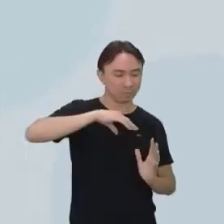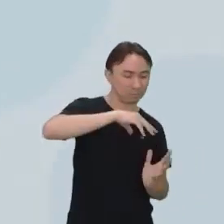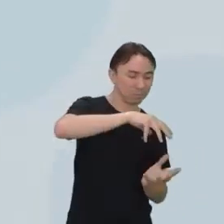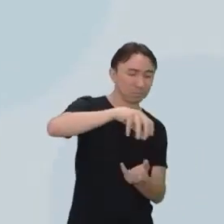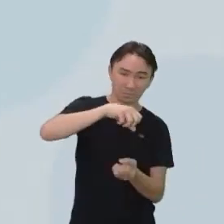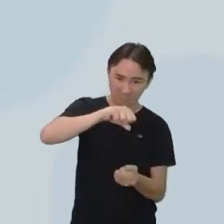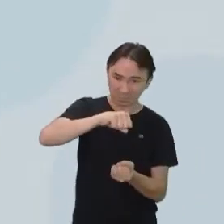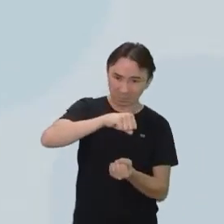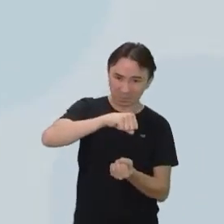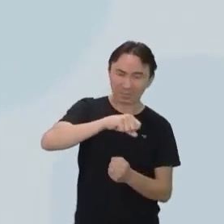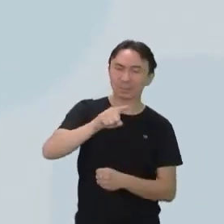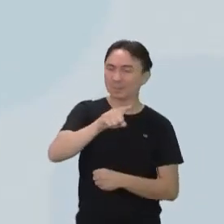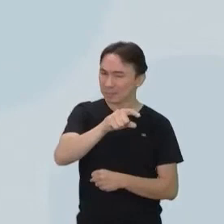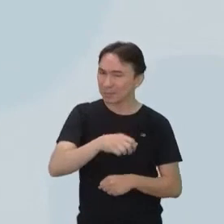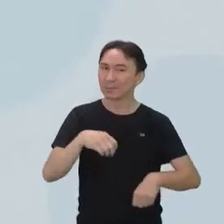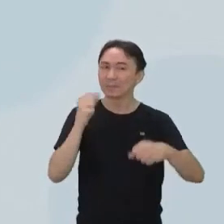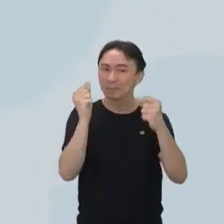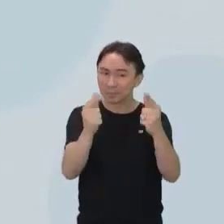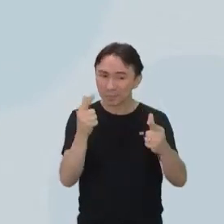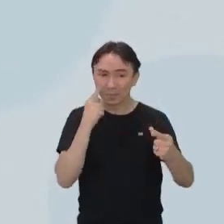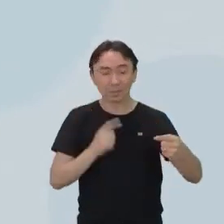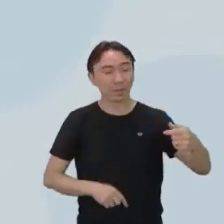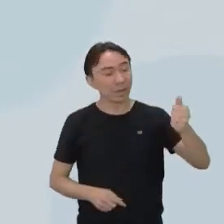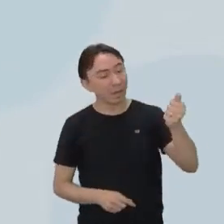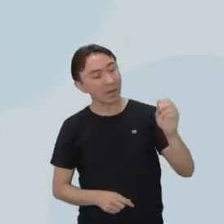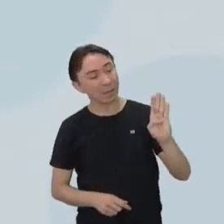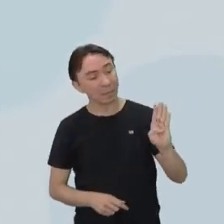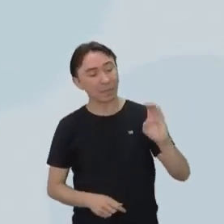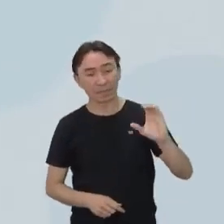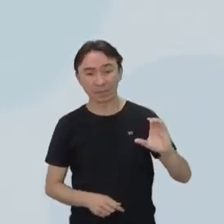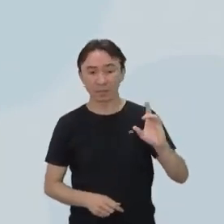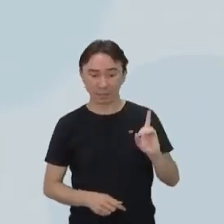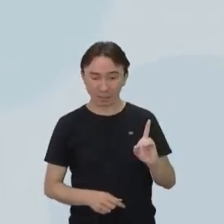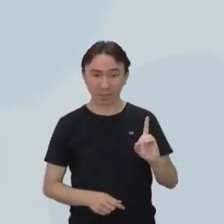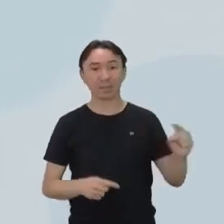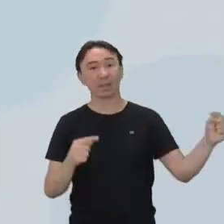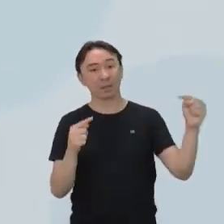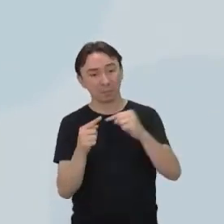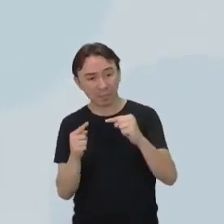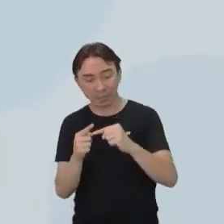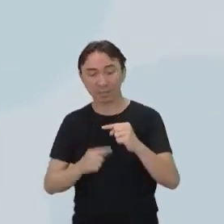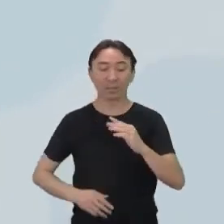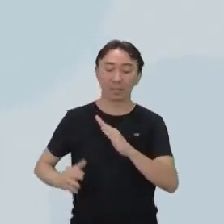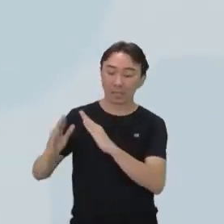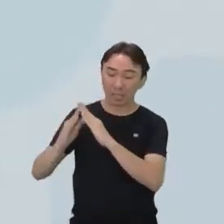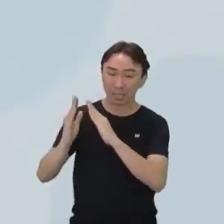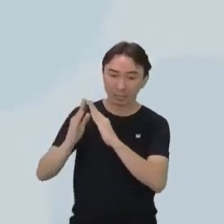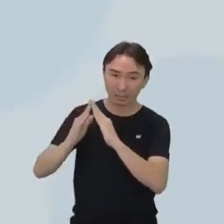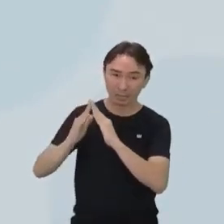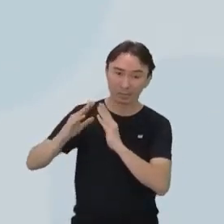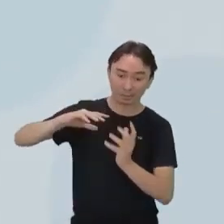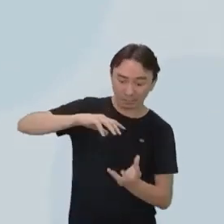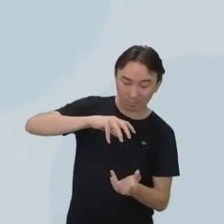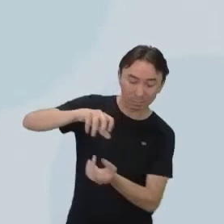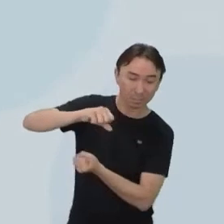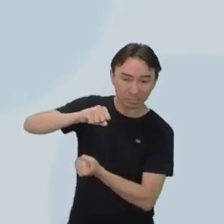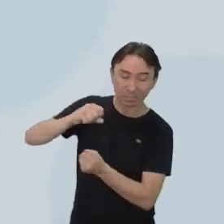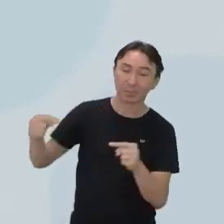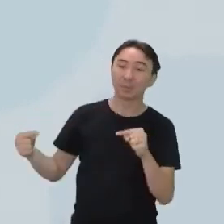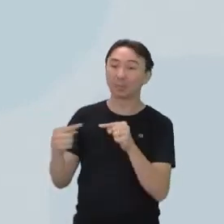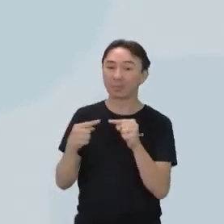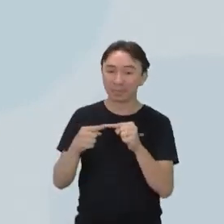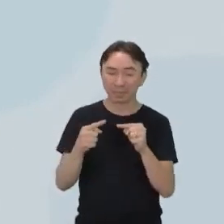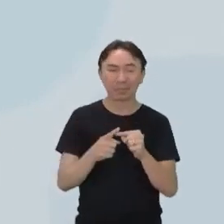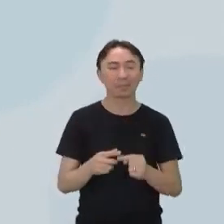qual item é condizente em projetos de moradia sustentáveis. Gostei dessa pergunta que tem tudo a ver com projeto de vida, hein,